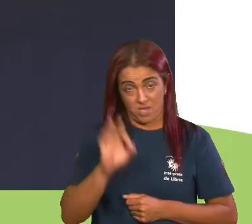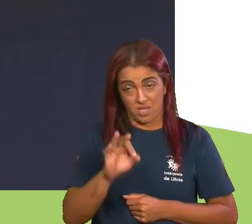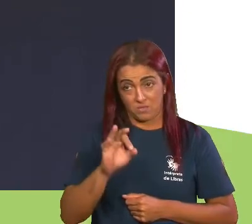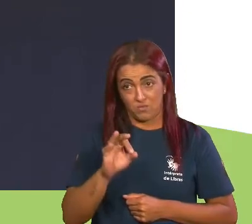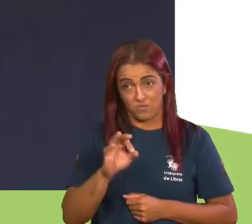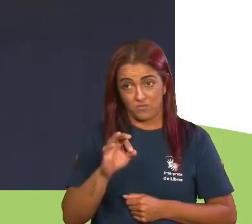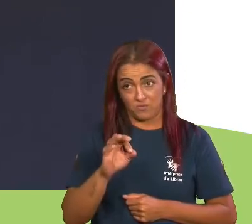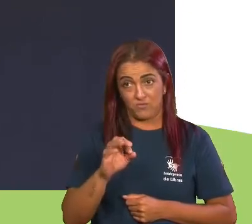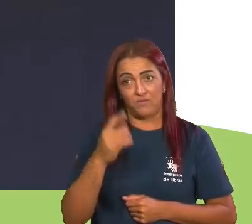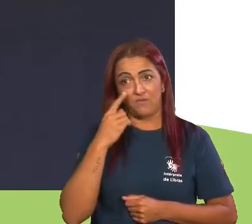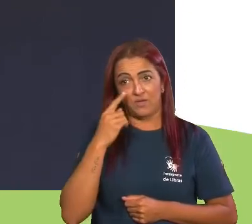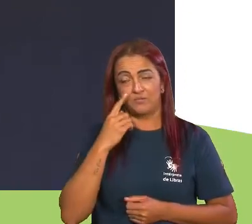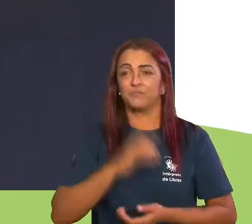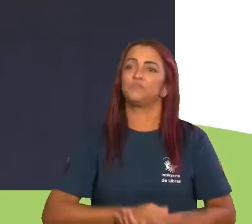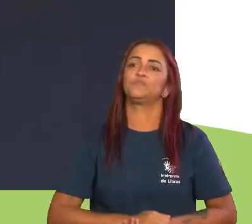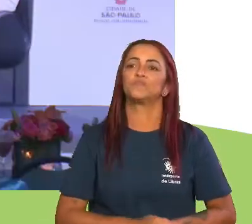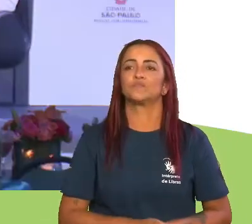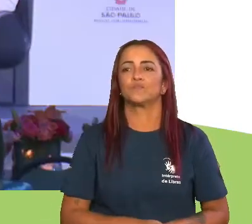os tambores, por favor.